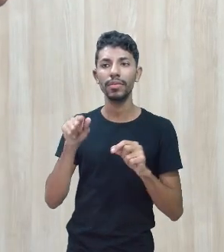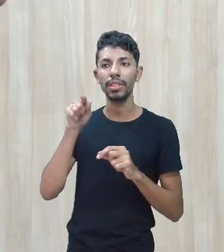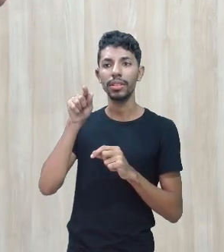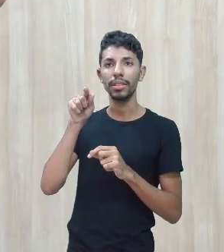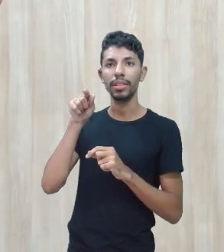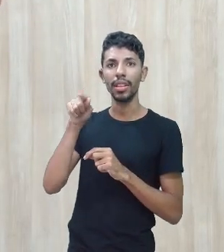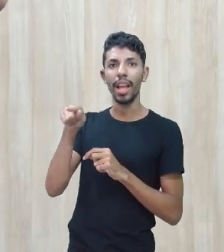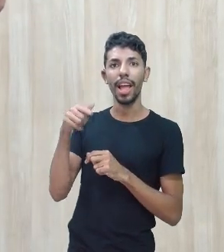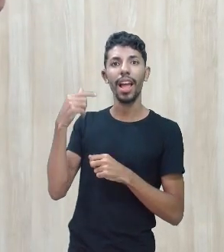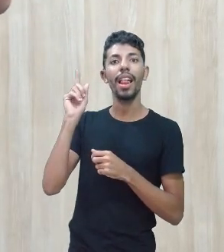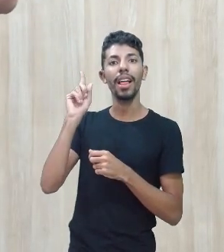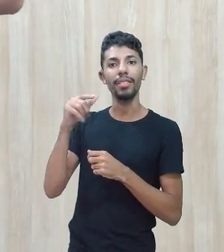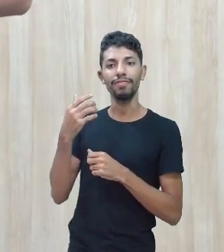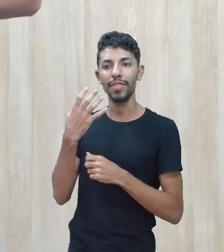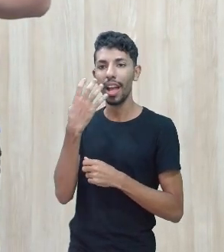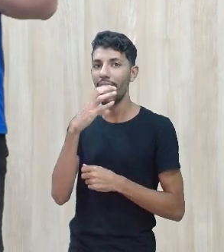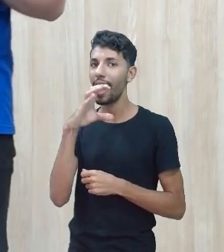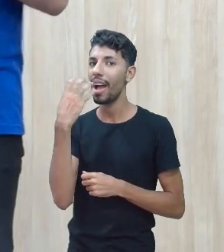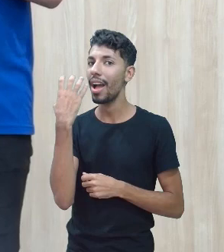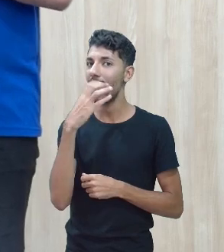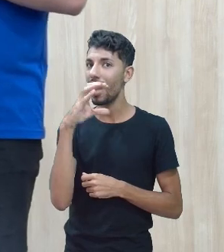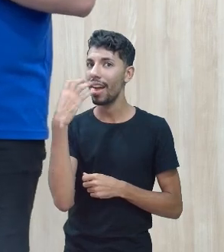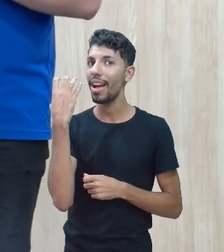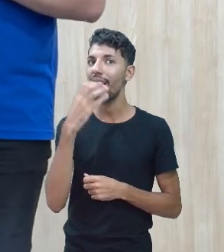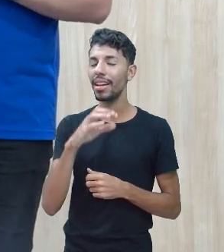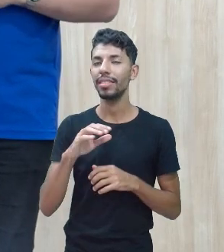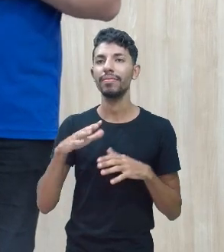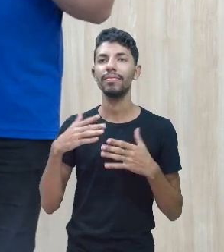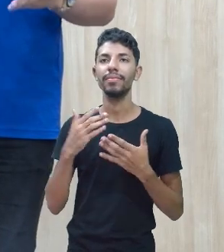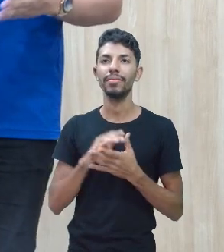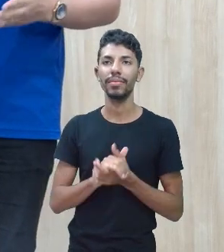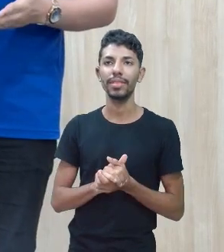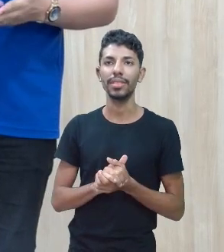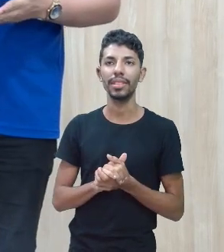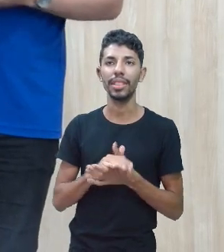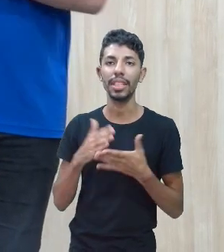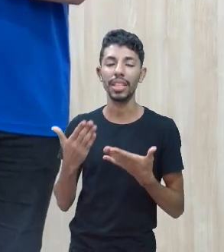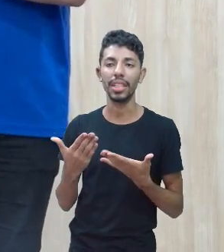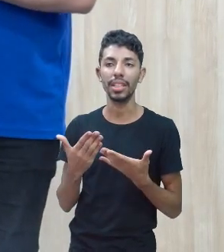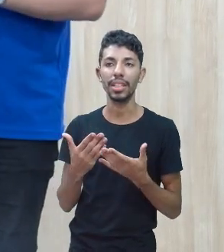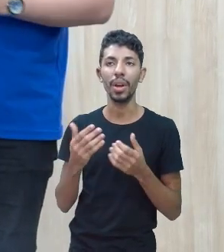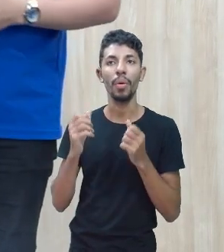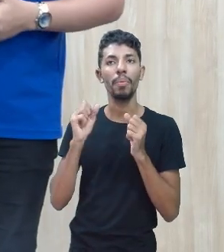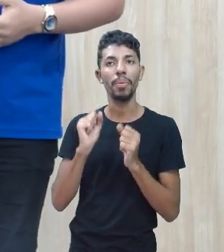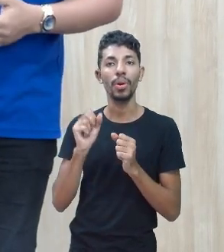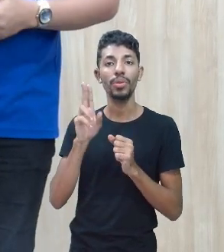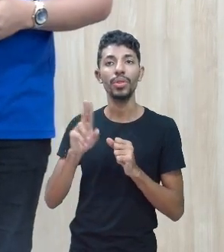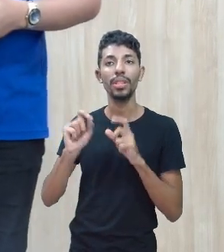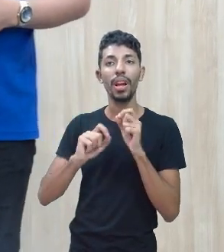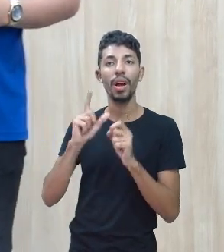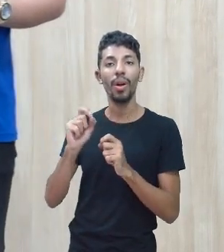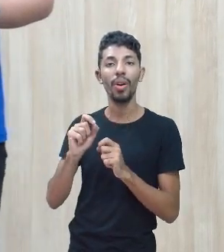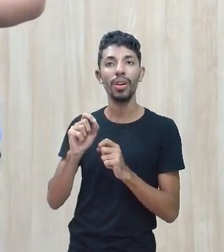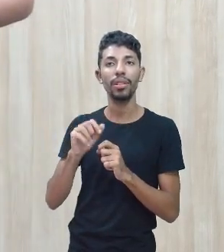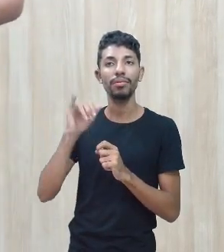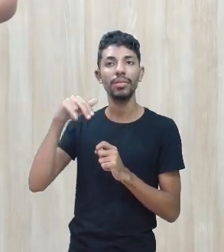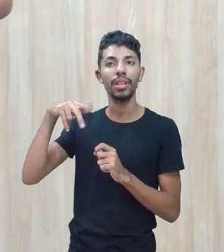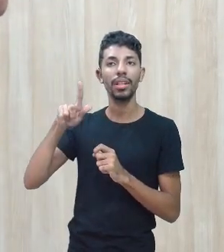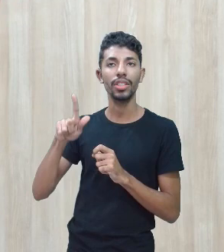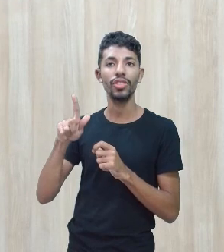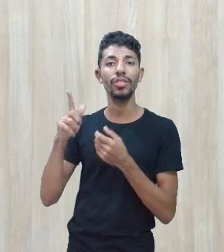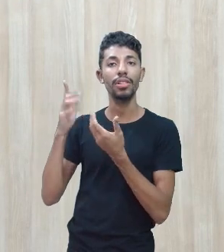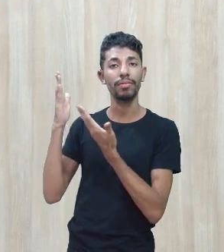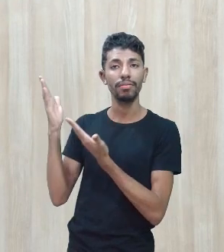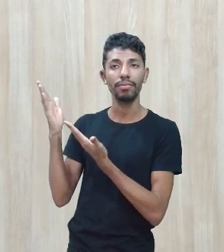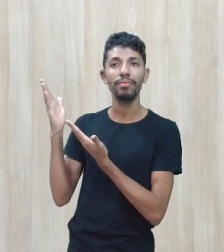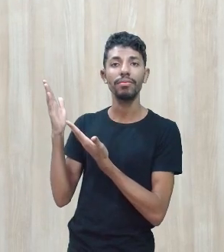singing. Ela está cantando, tá bom? Agora eu posso usar no ing trabalhando a expressão que ela está usando, né? Usando